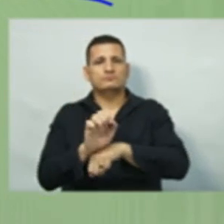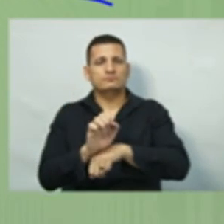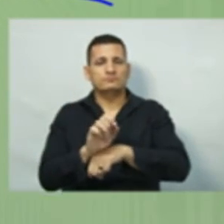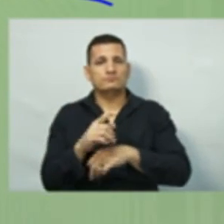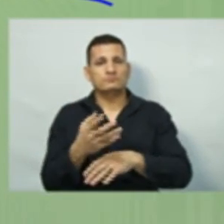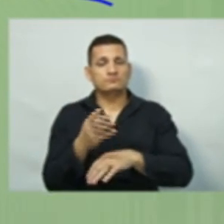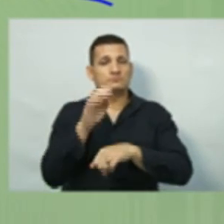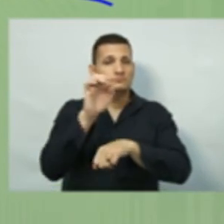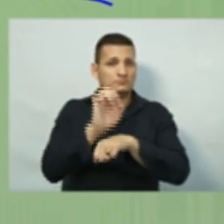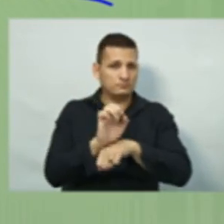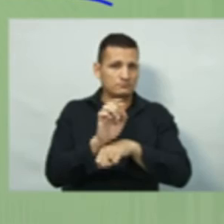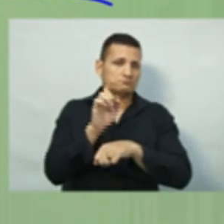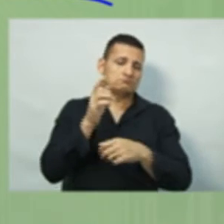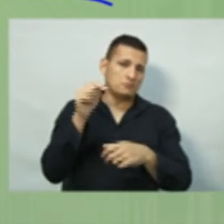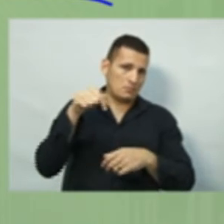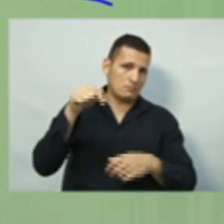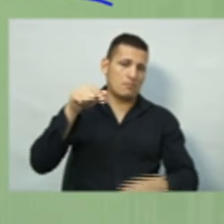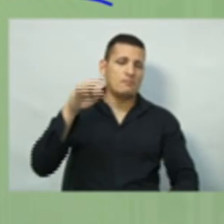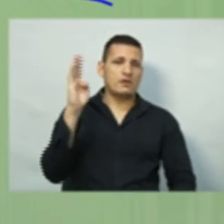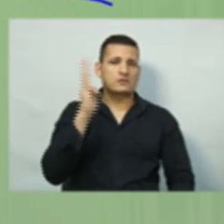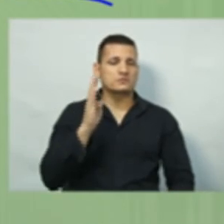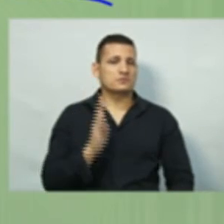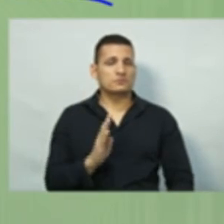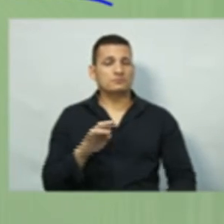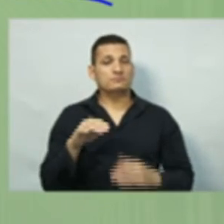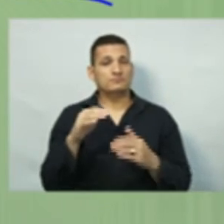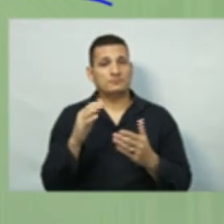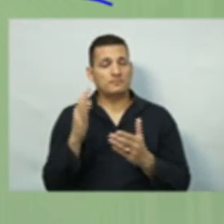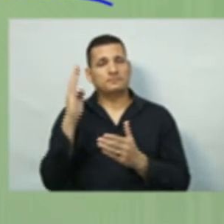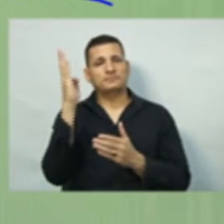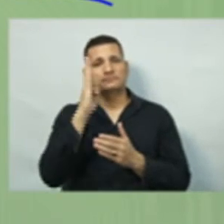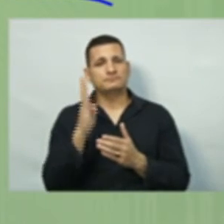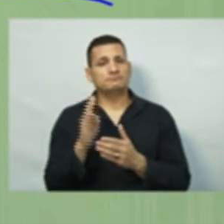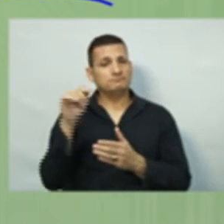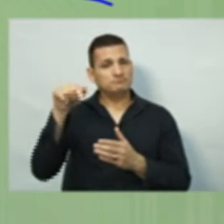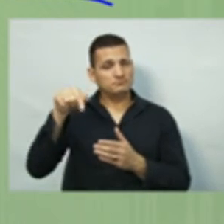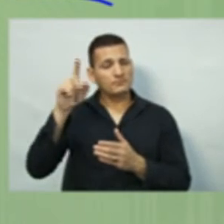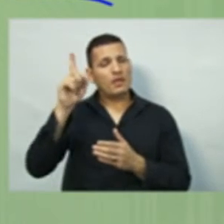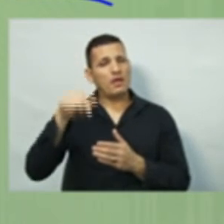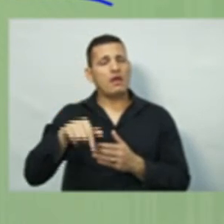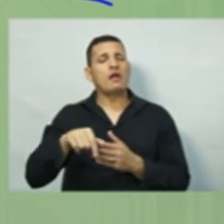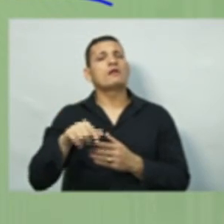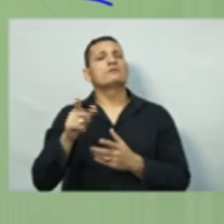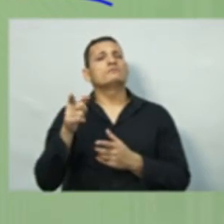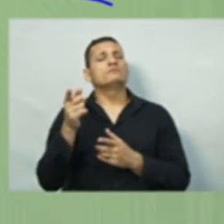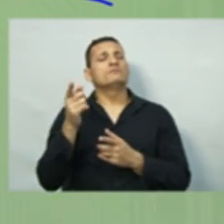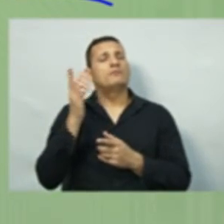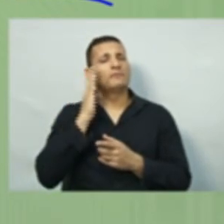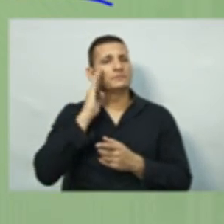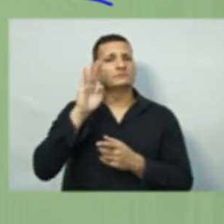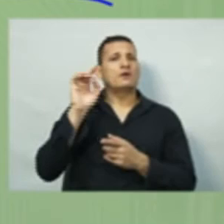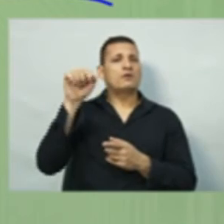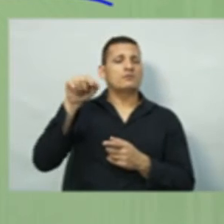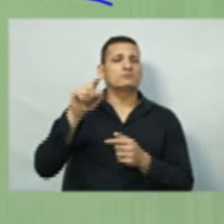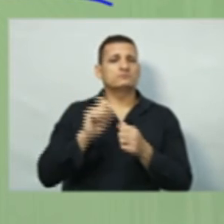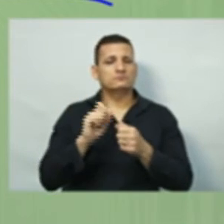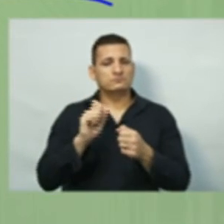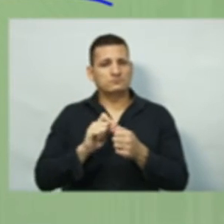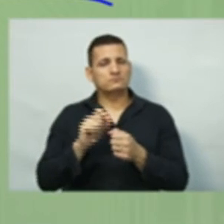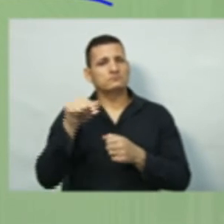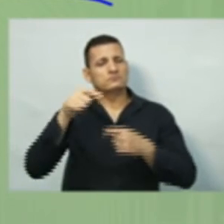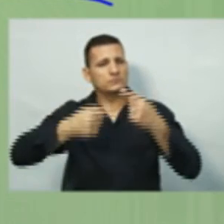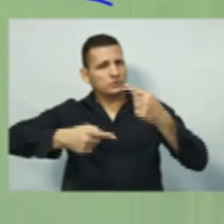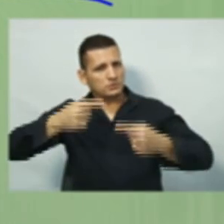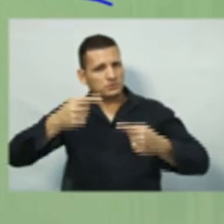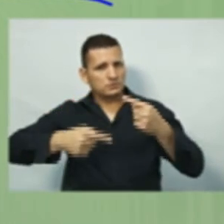aqui, eu estou querendo dizer o Brasil. Então o Brasil ele é um grande ator para fazer essas